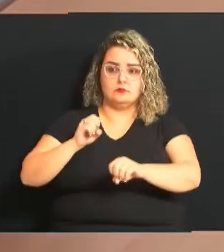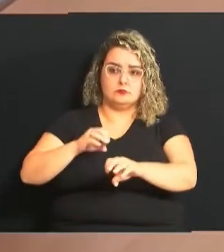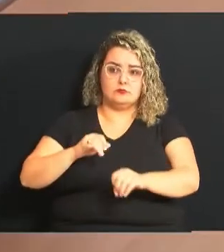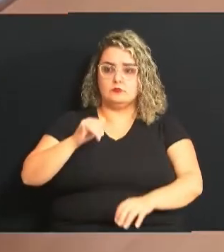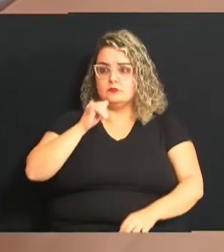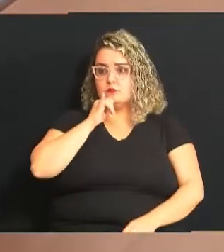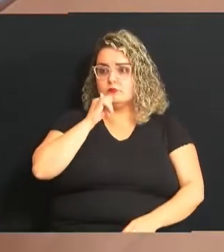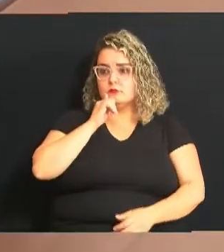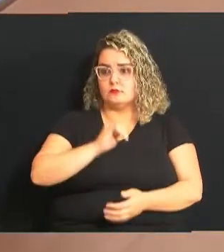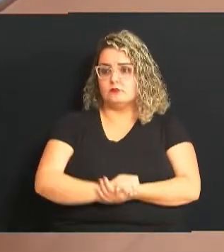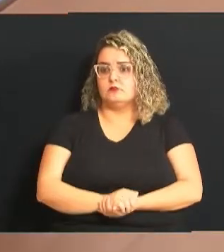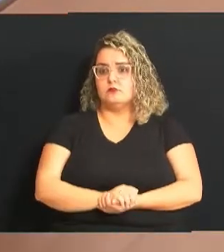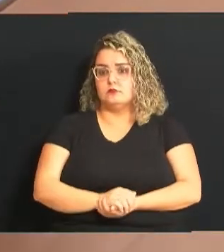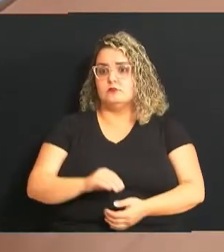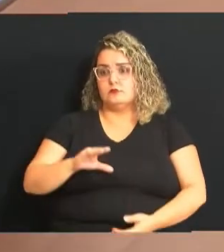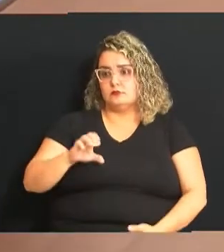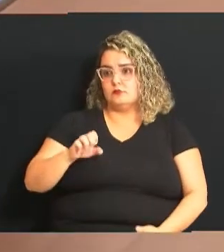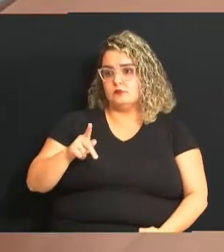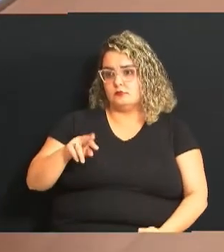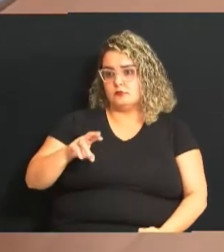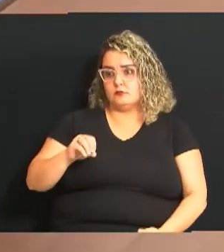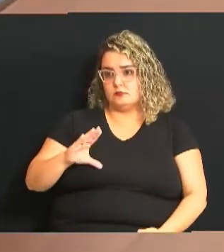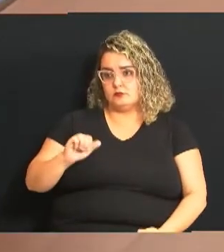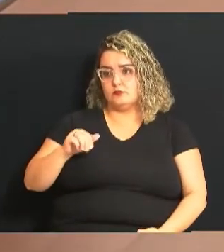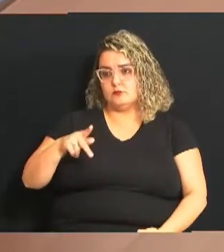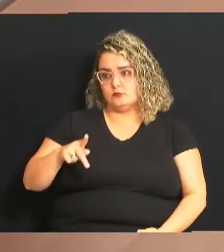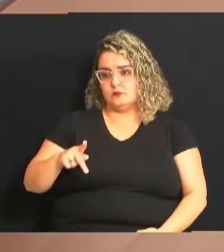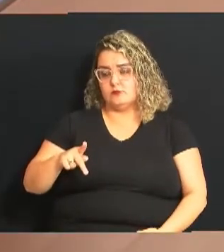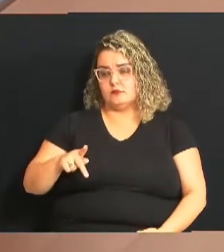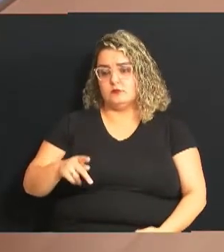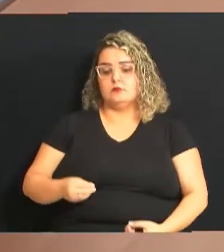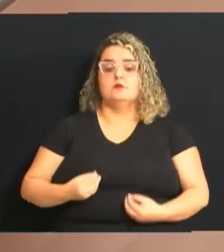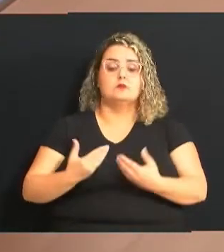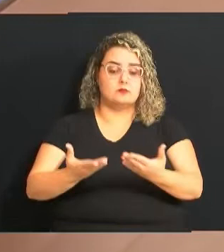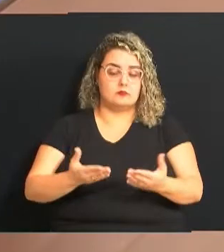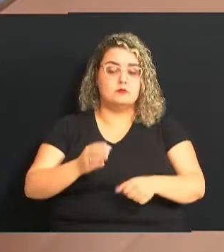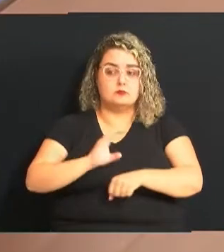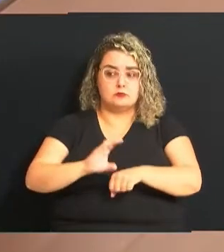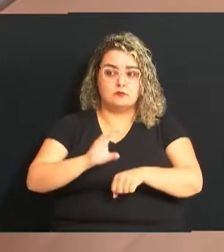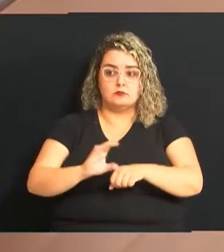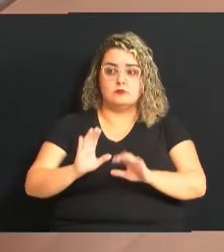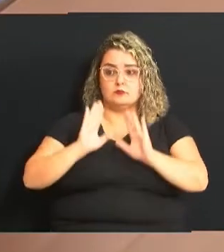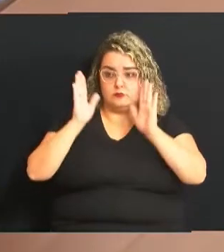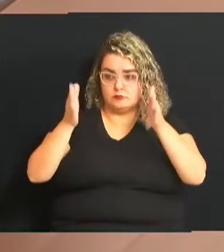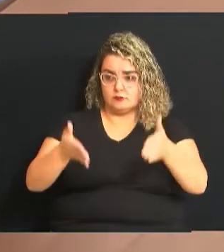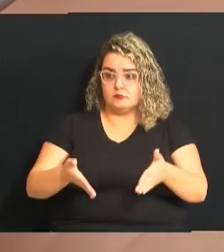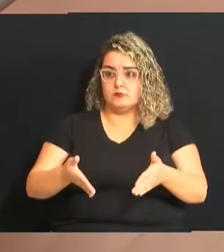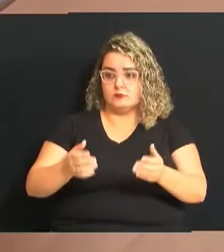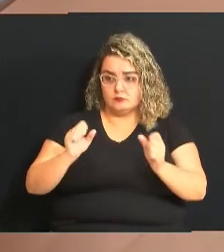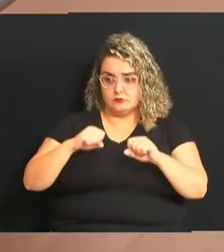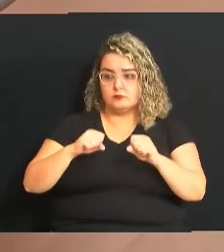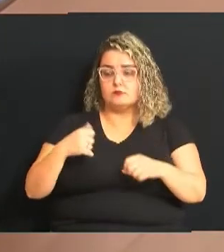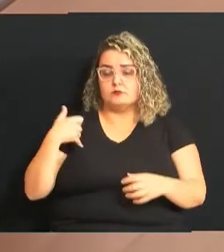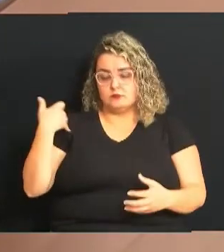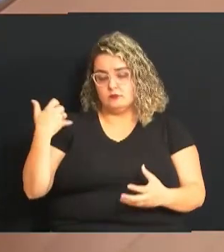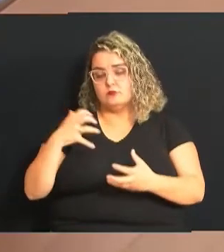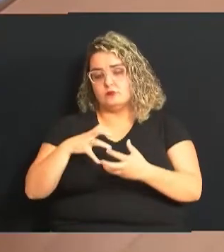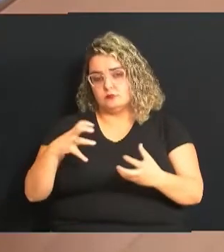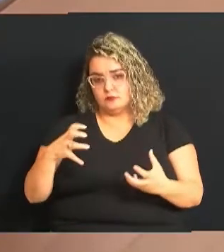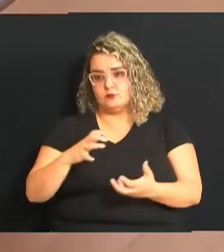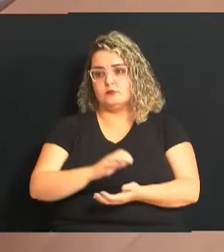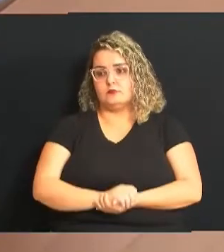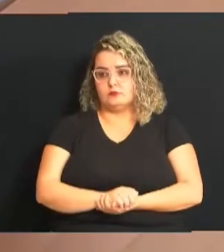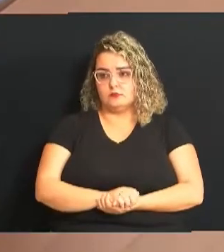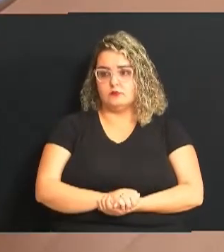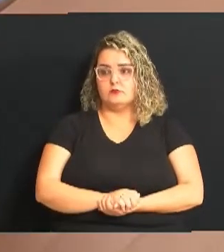exemplo? O CEPROCAMP hoje ele oferece cursos, até cursos voltados, sim, à